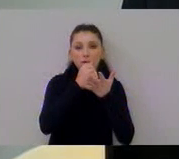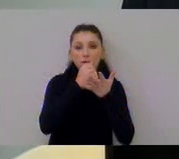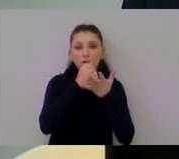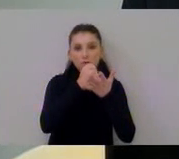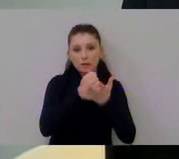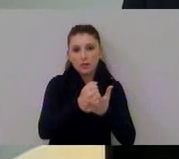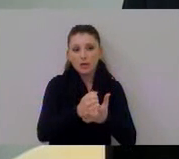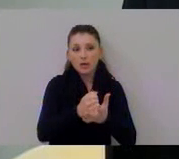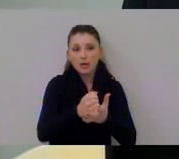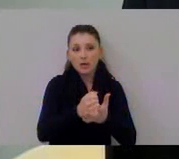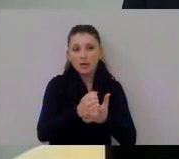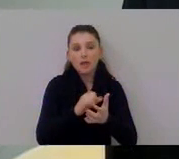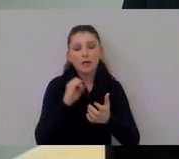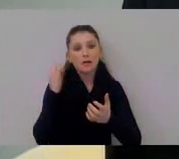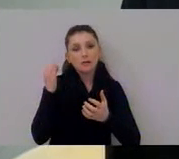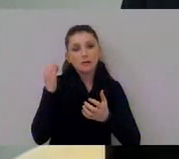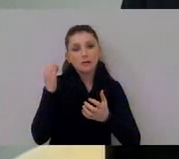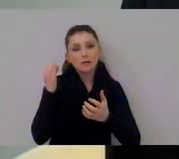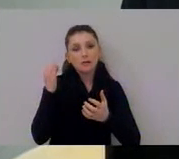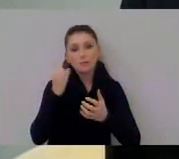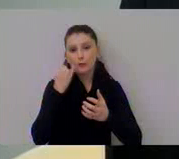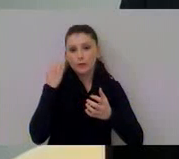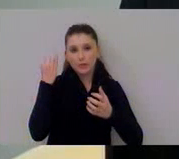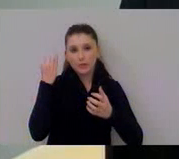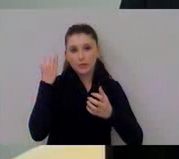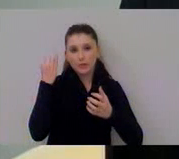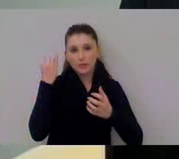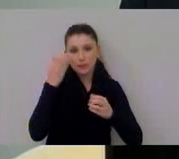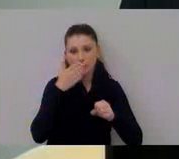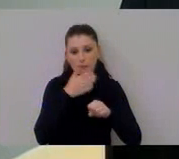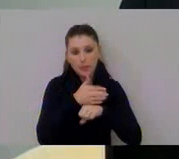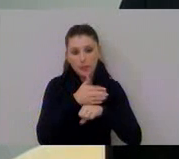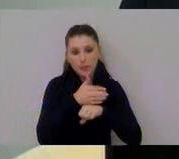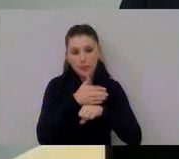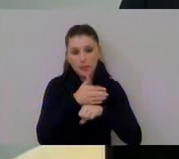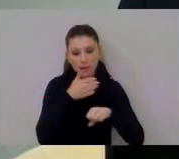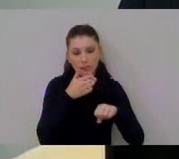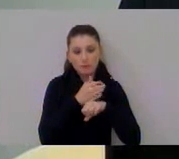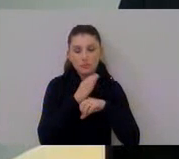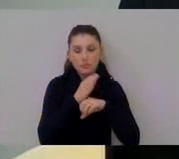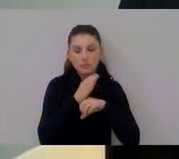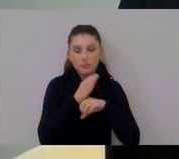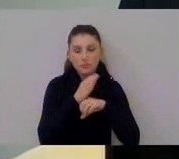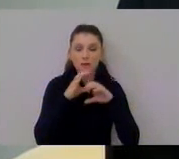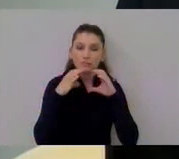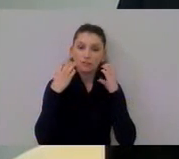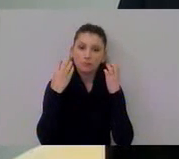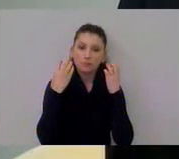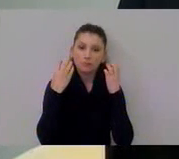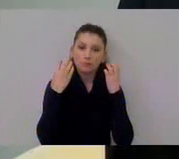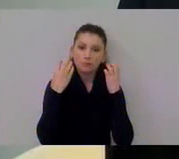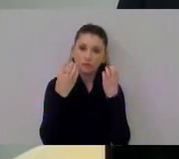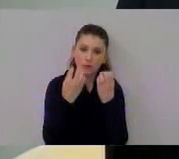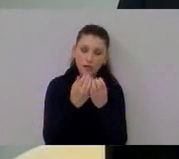essa iniciativa. Tenho certeza que a comunidade,